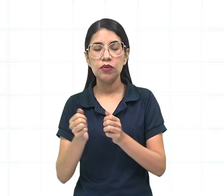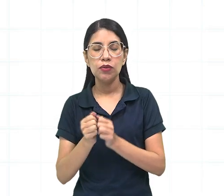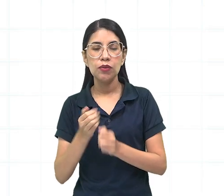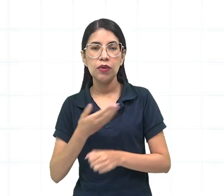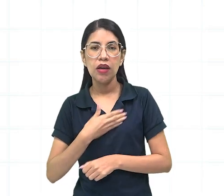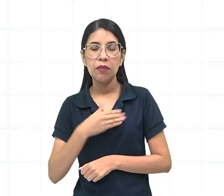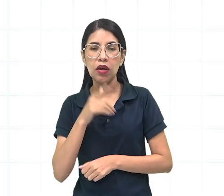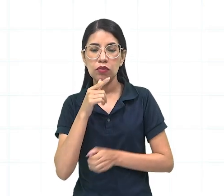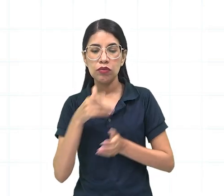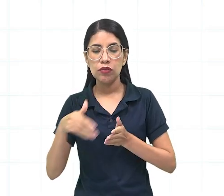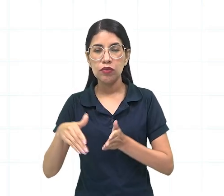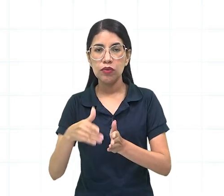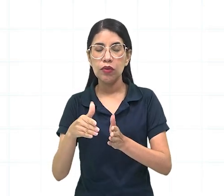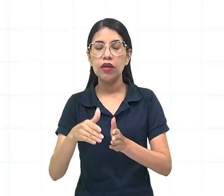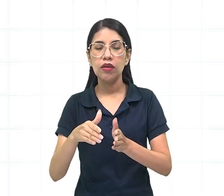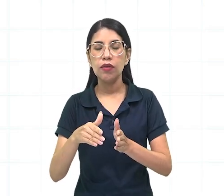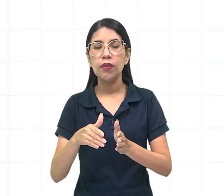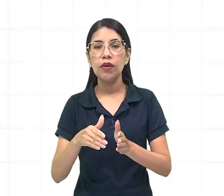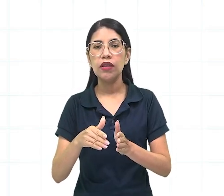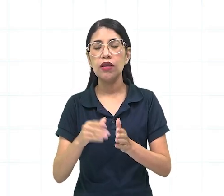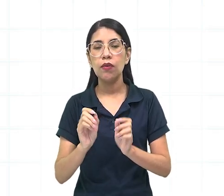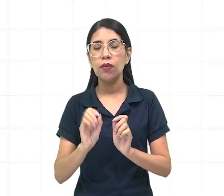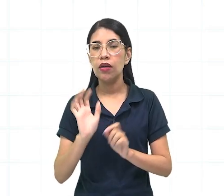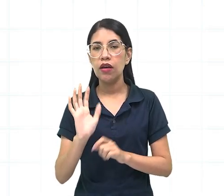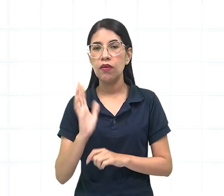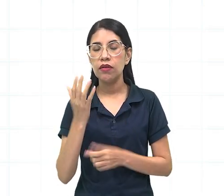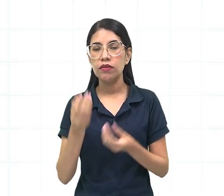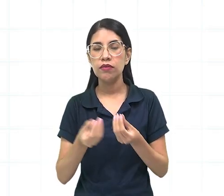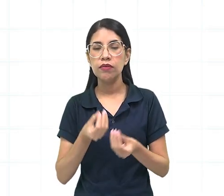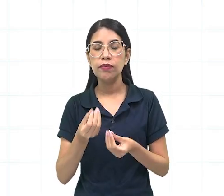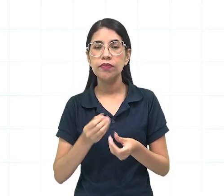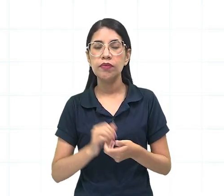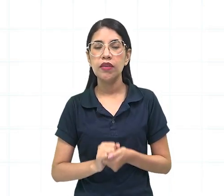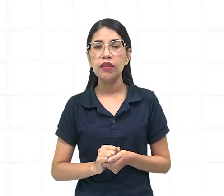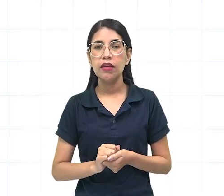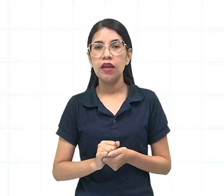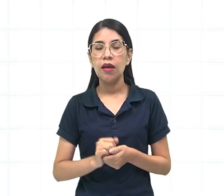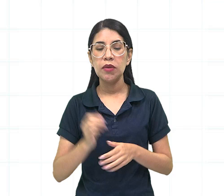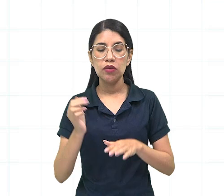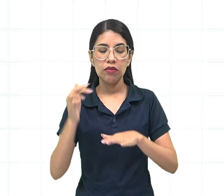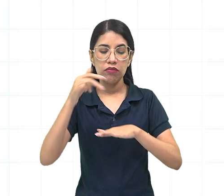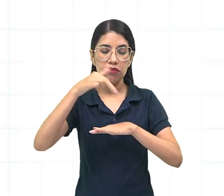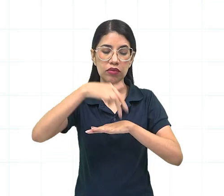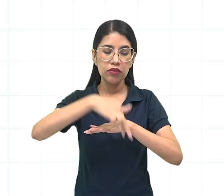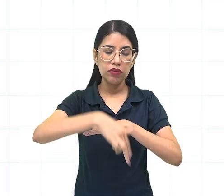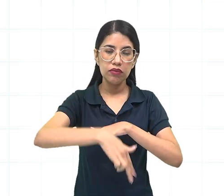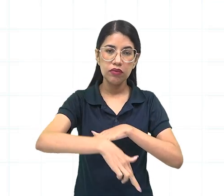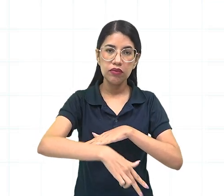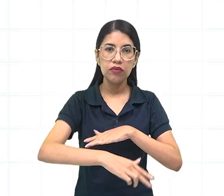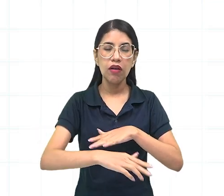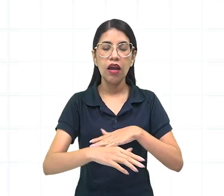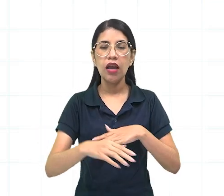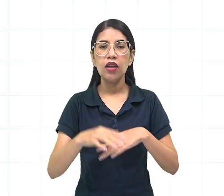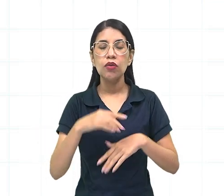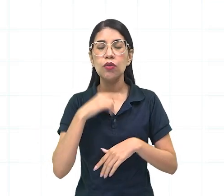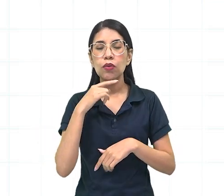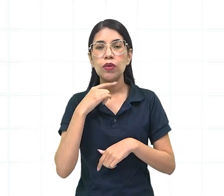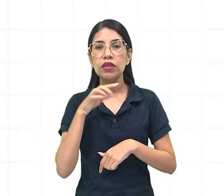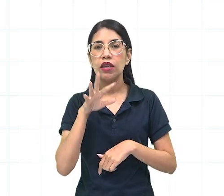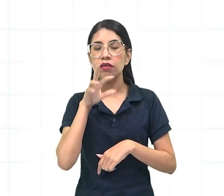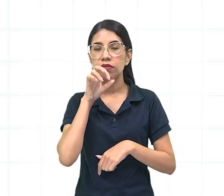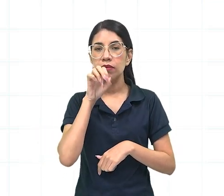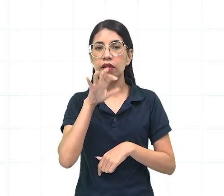no rio, no igarapé, e aí o afogamento é uma situação em que uma pessoa submerge na água e tem dificuldade de